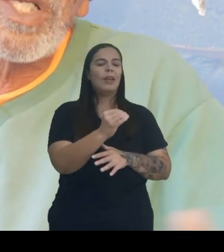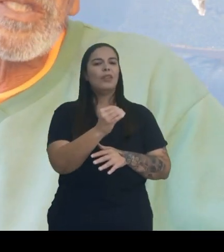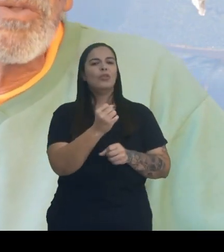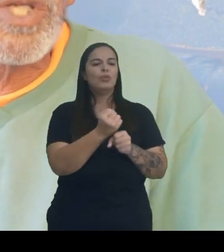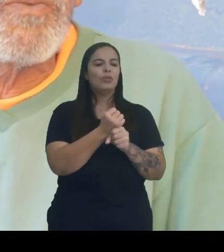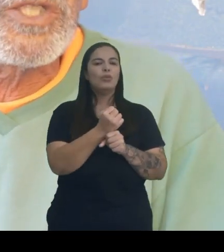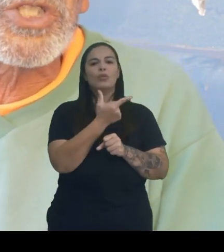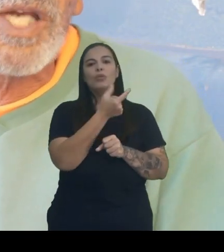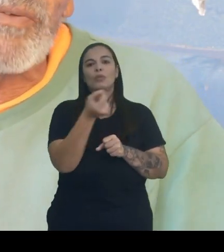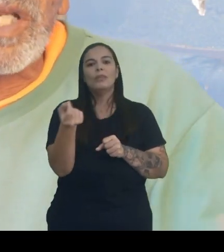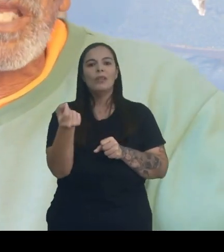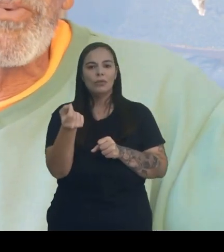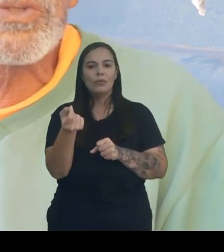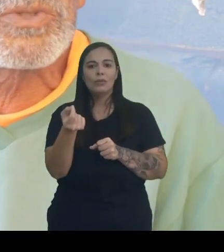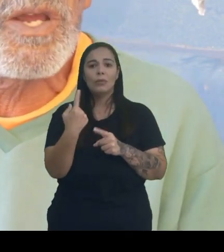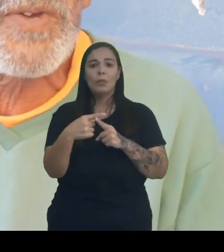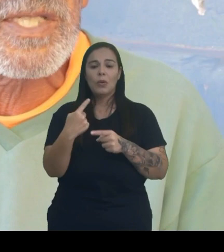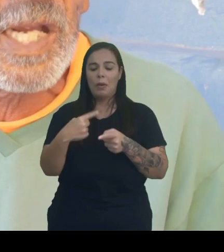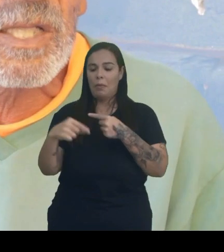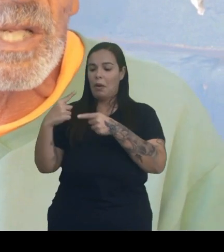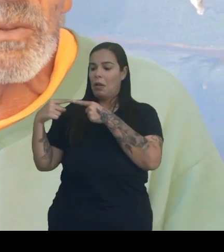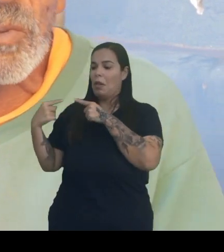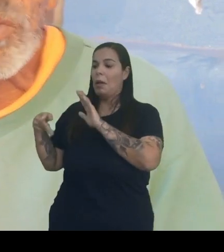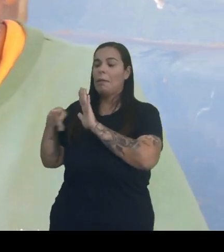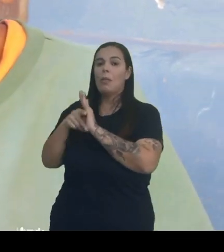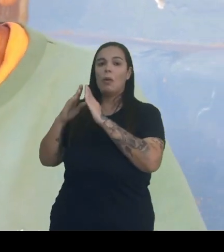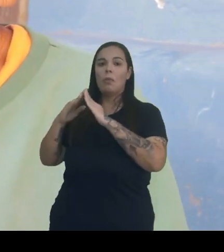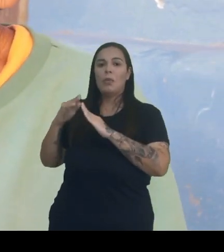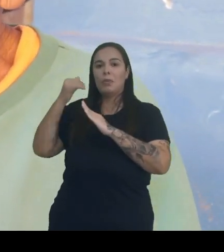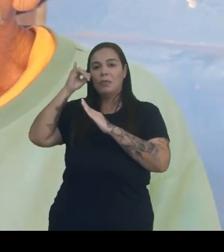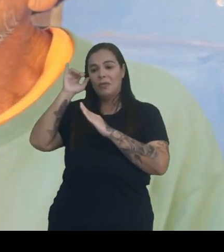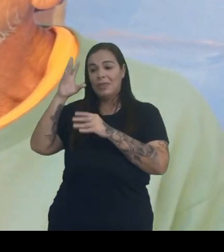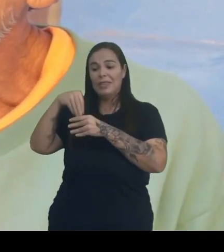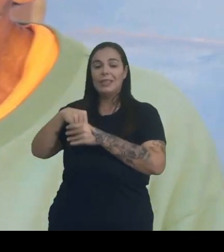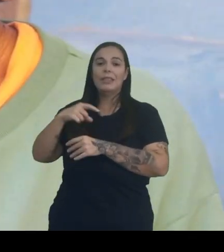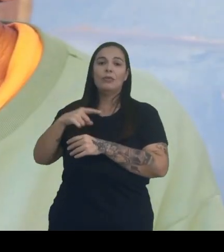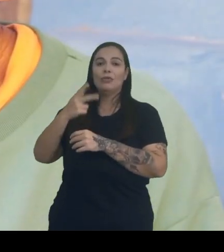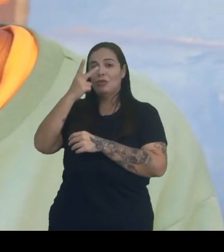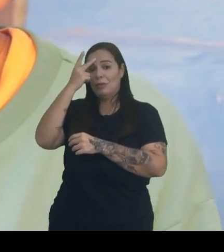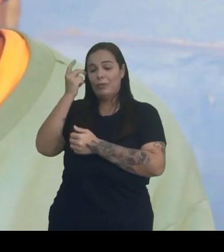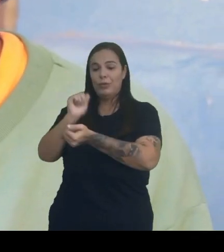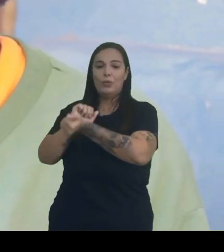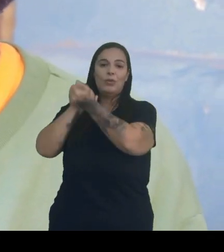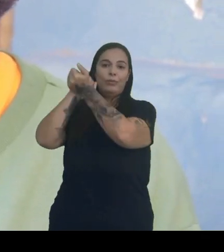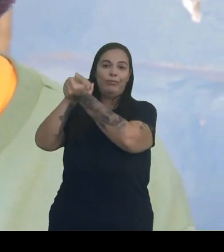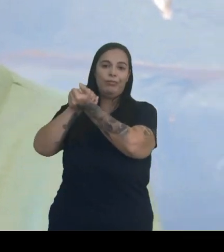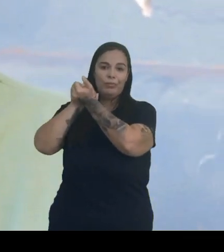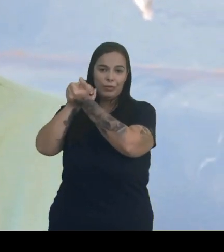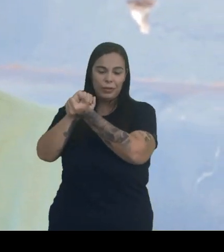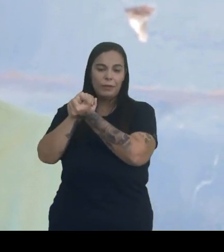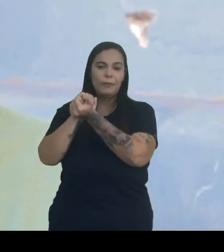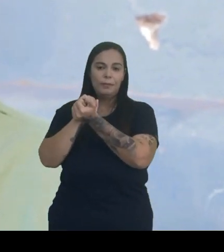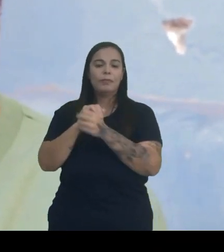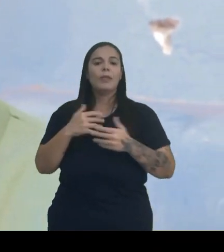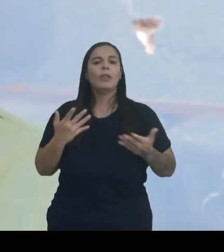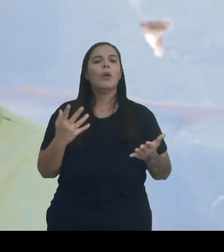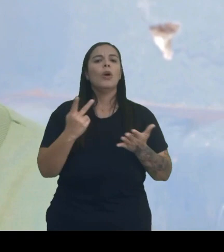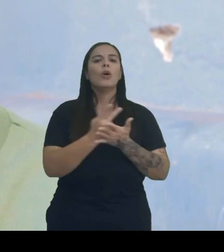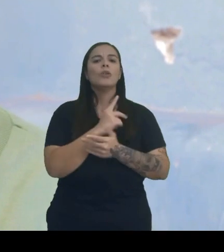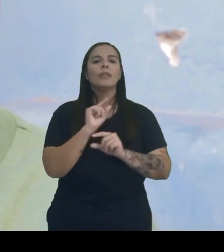Pela situação, isso aí veio de escravo, porque em Itaipuaçu tinha fazenda, tinha tudo, né? Então, de maneiras que o que acontece